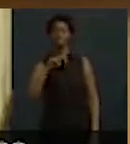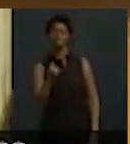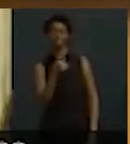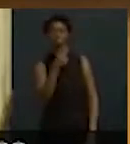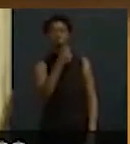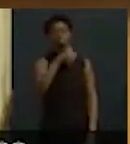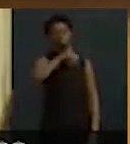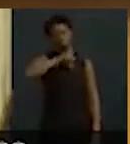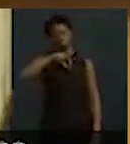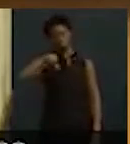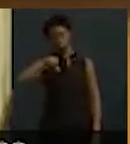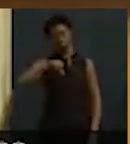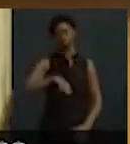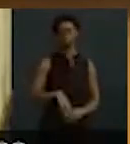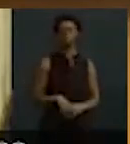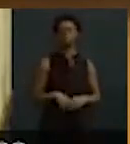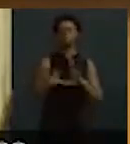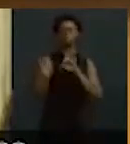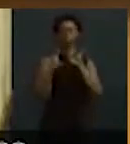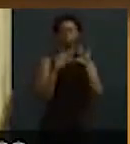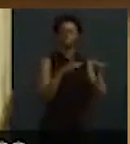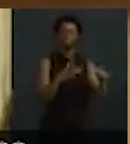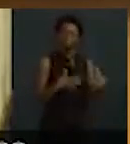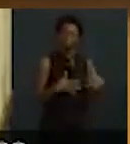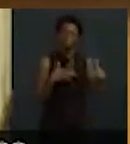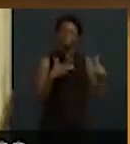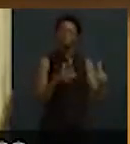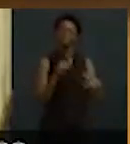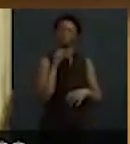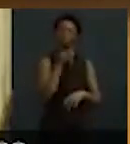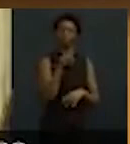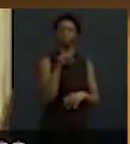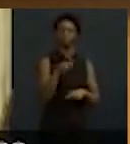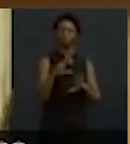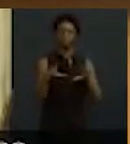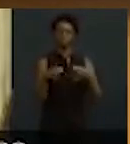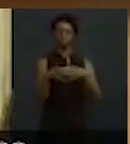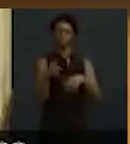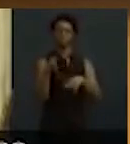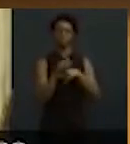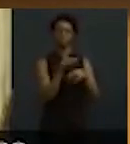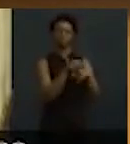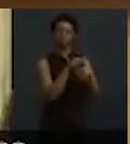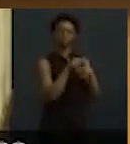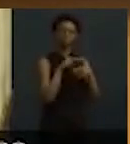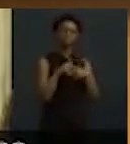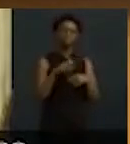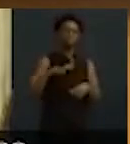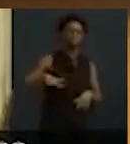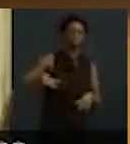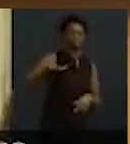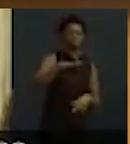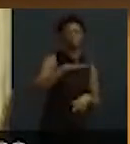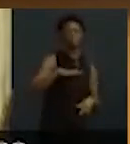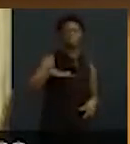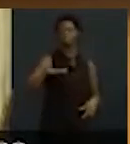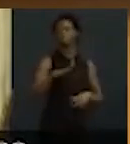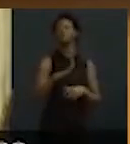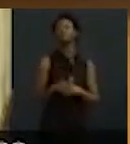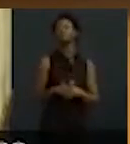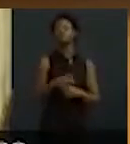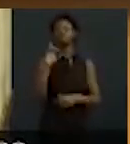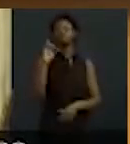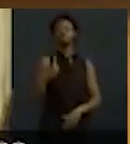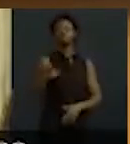1999, com especial dedicação à tutela coletiva em áreas como direito do consumidor,